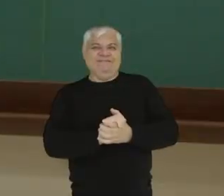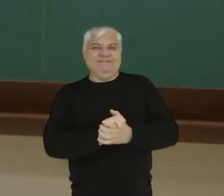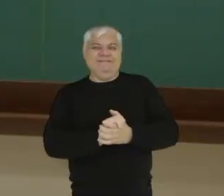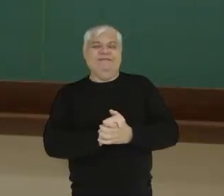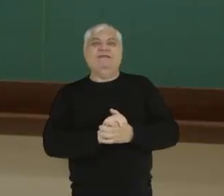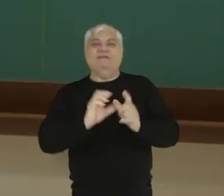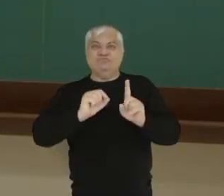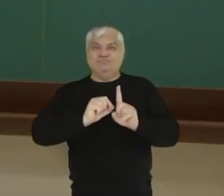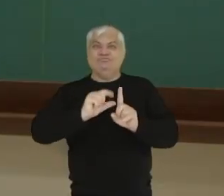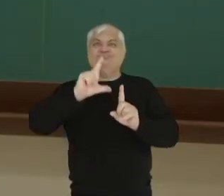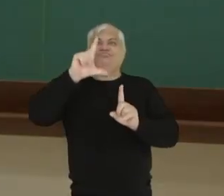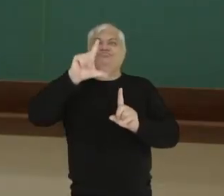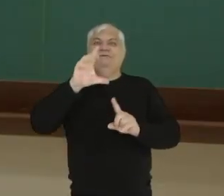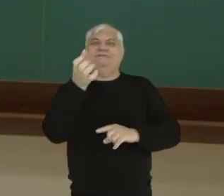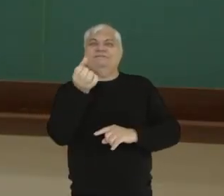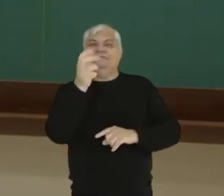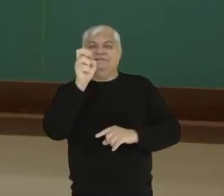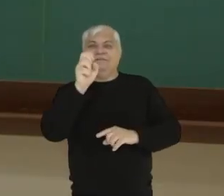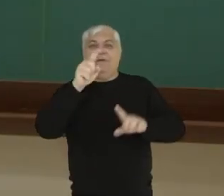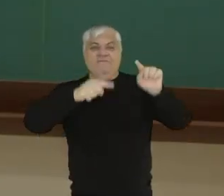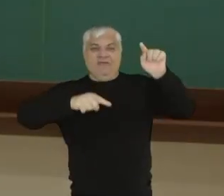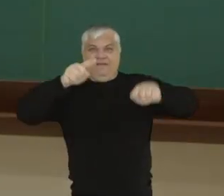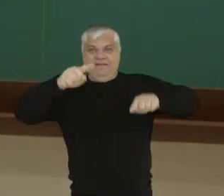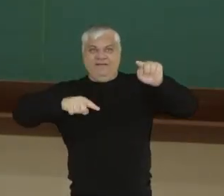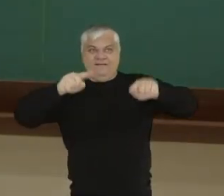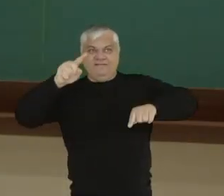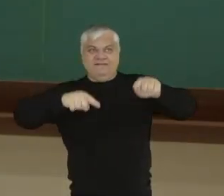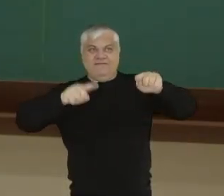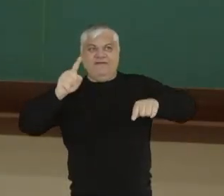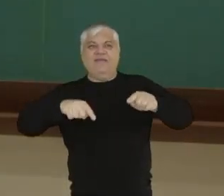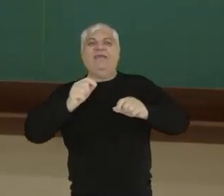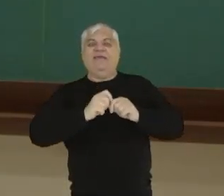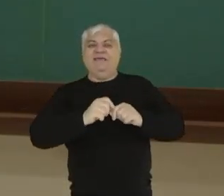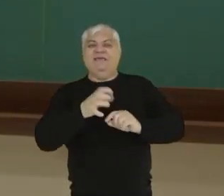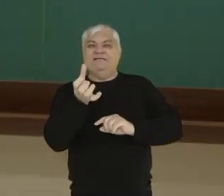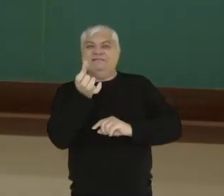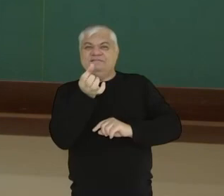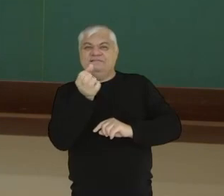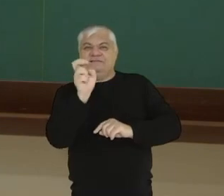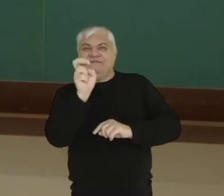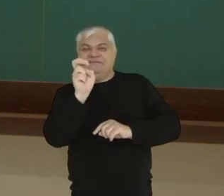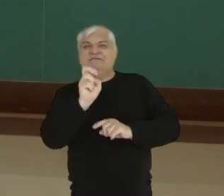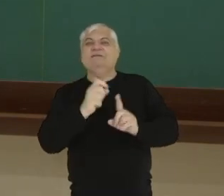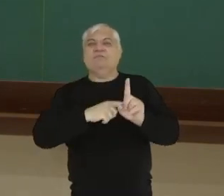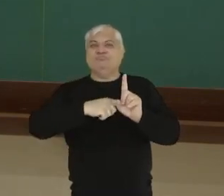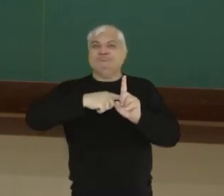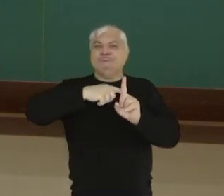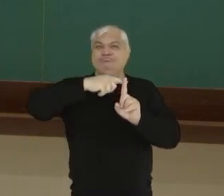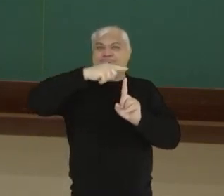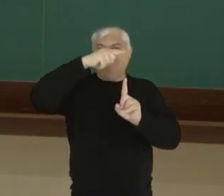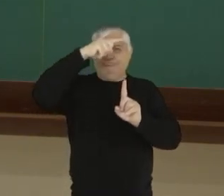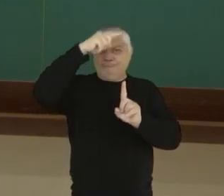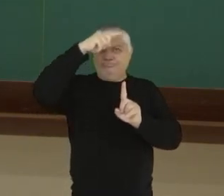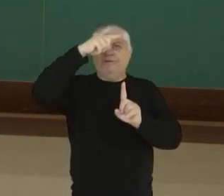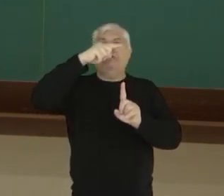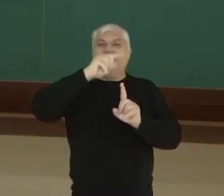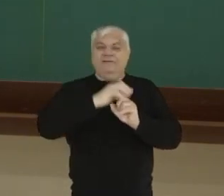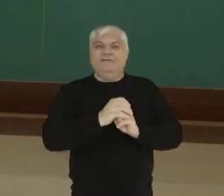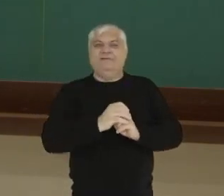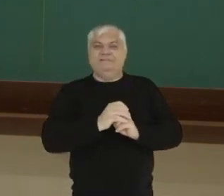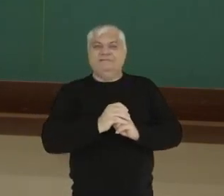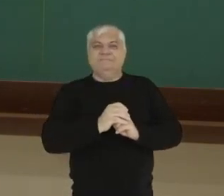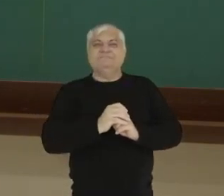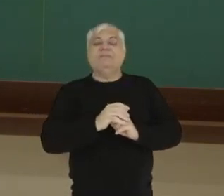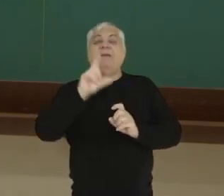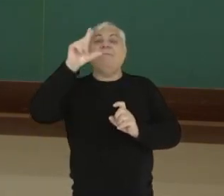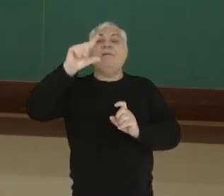de 65 graus. A variação de temperatura é de 65 graus. Por quê? A maior atingida foi 55 e a